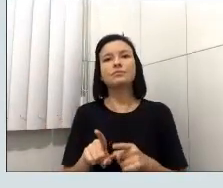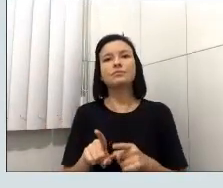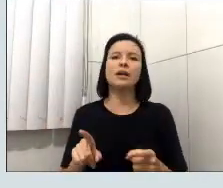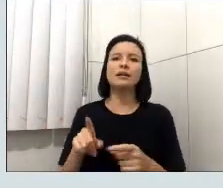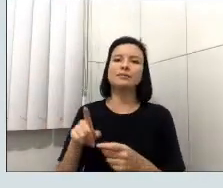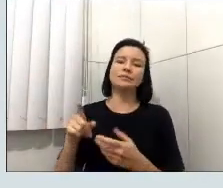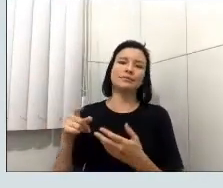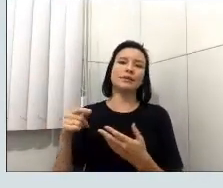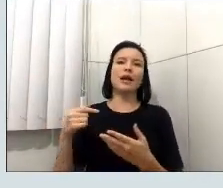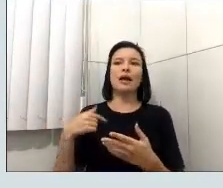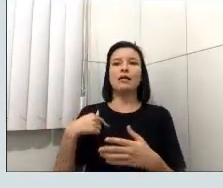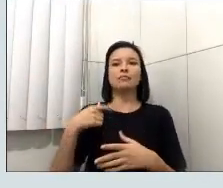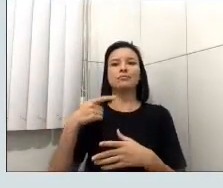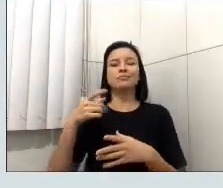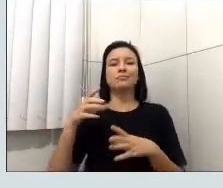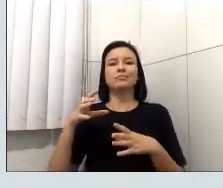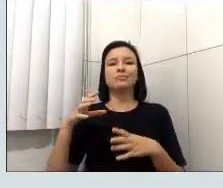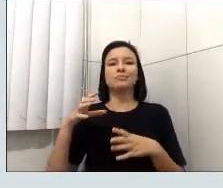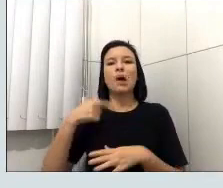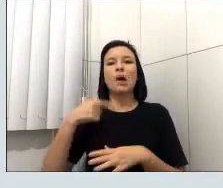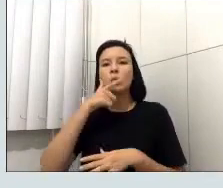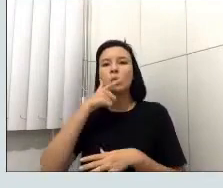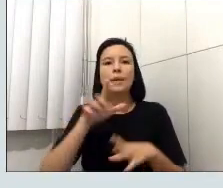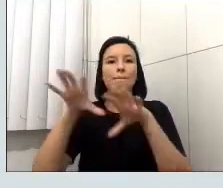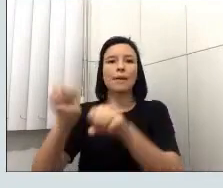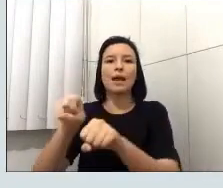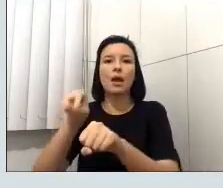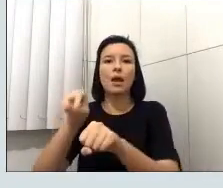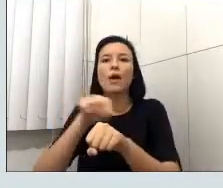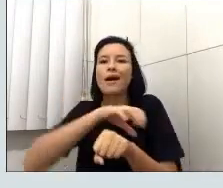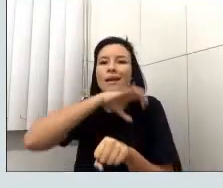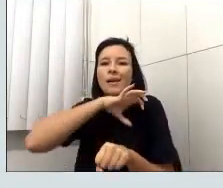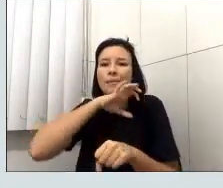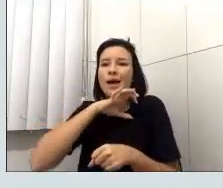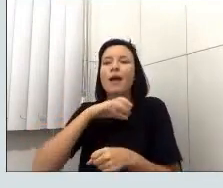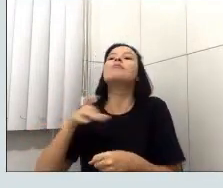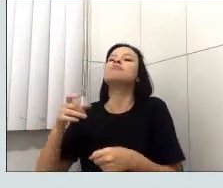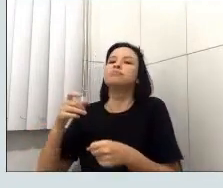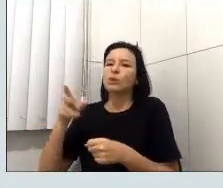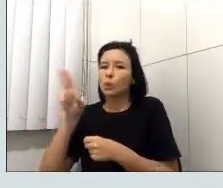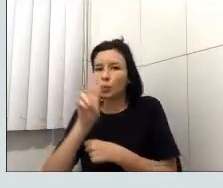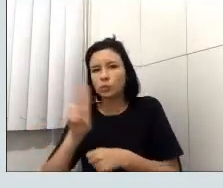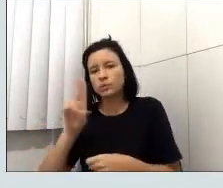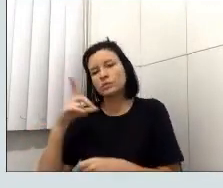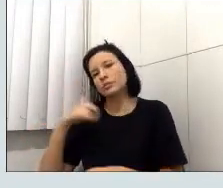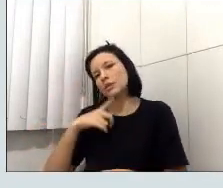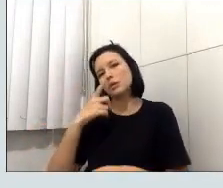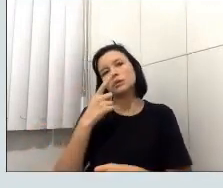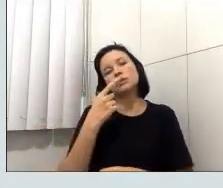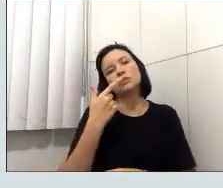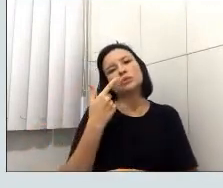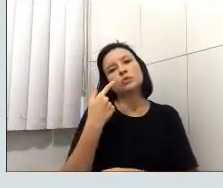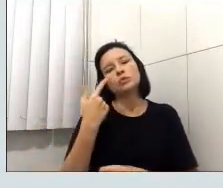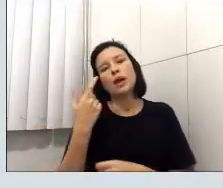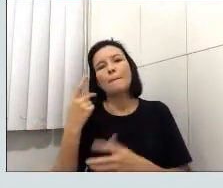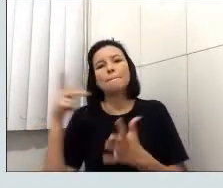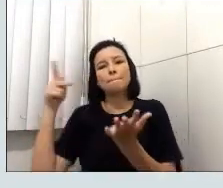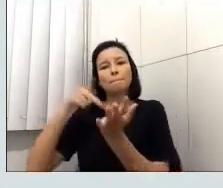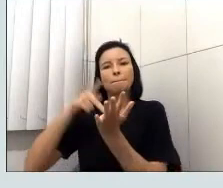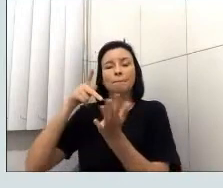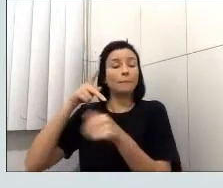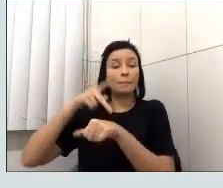e a boleadeira. A boleadeira é um artefato, né, que tinha 2 ou 3 bolas de pedra que